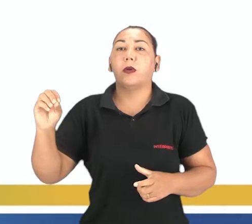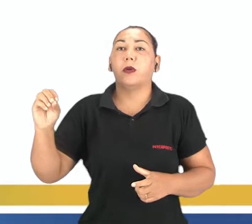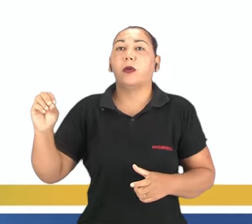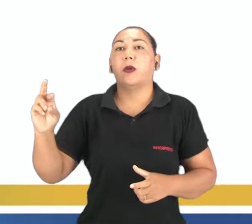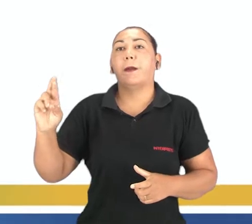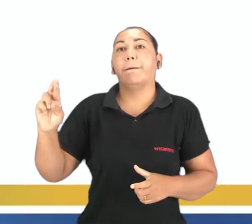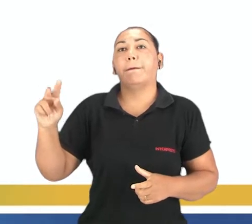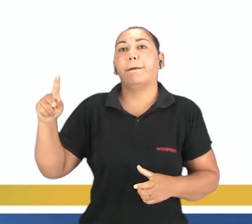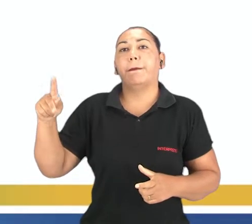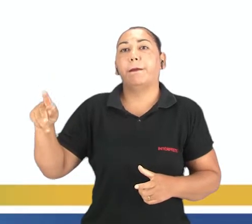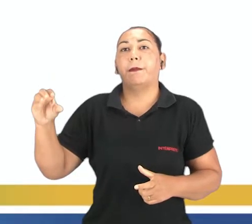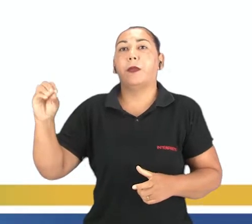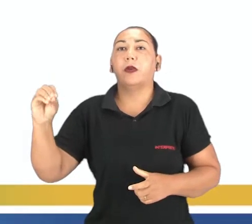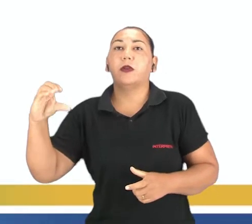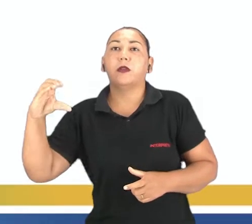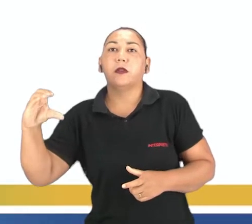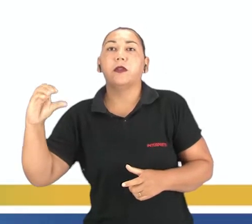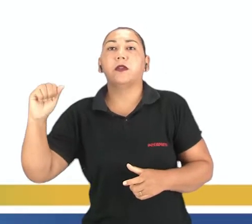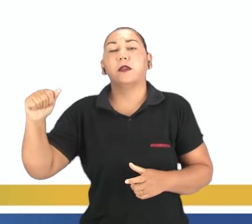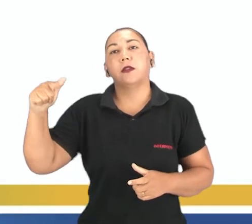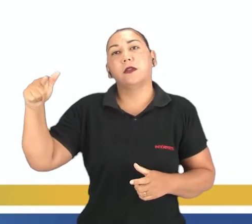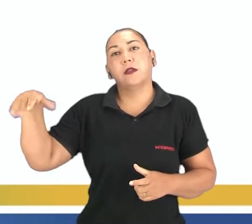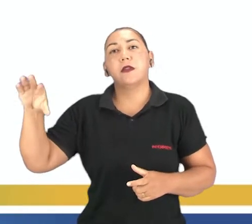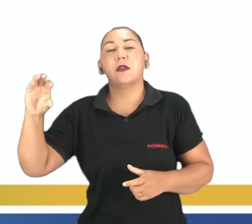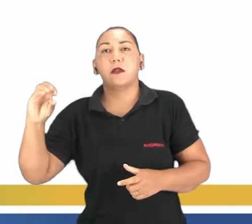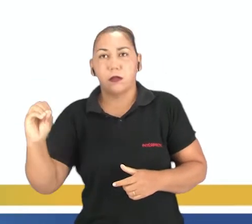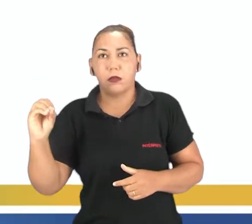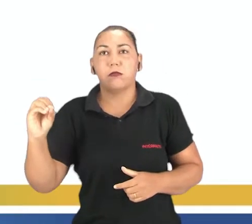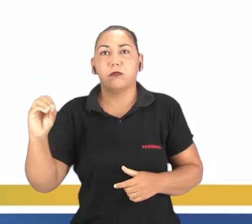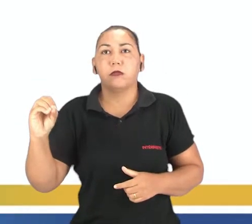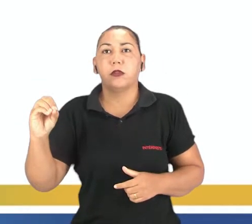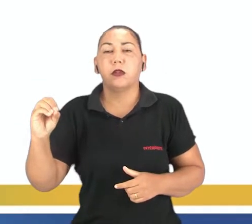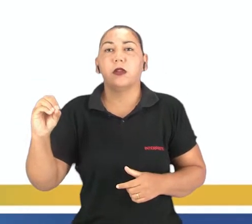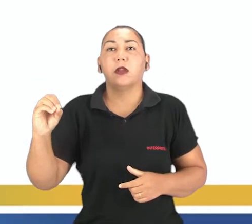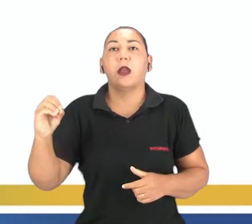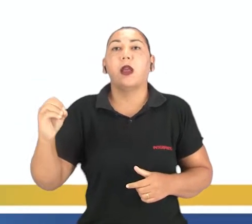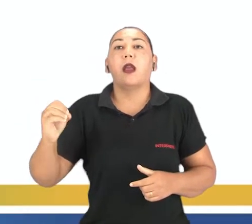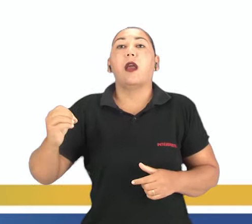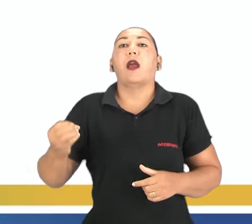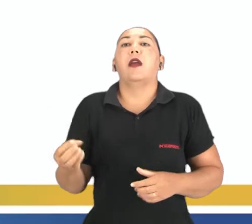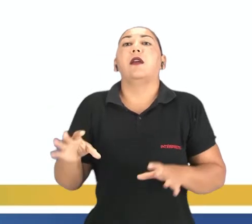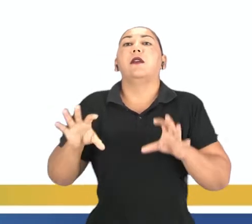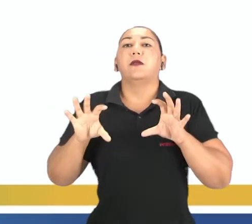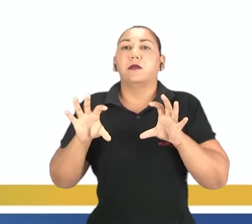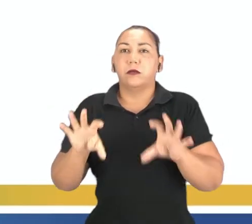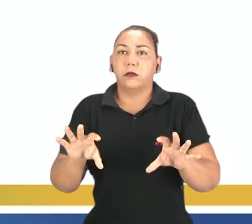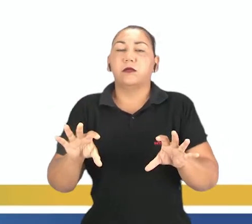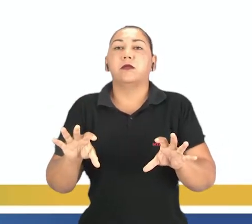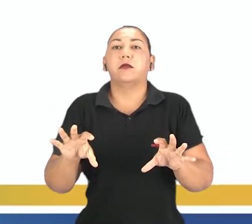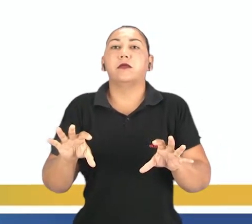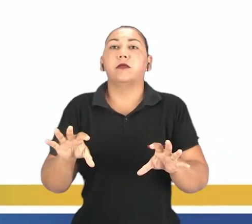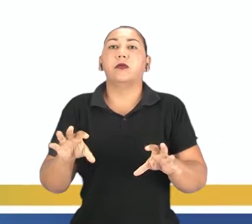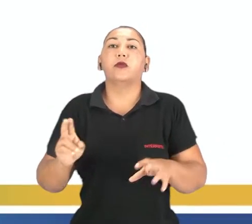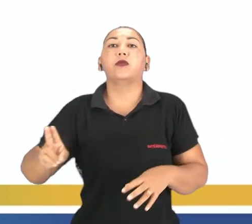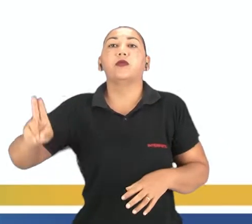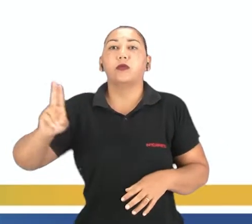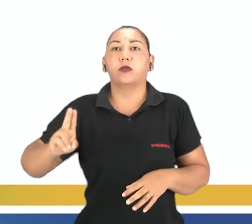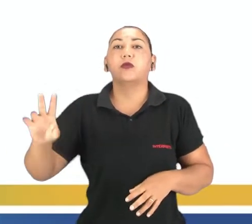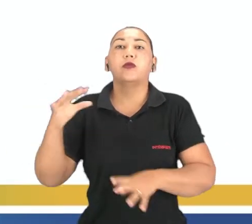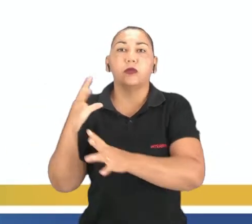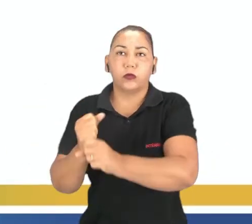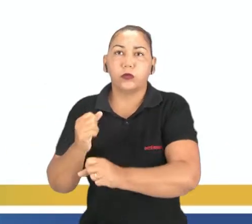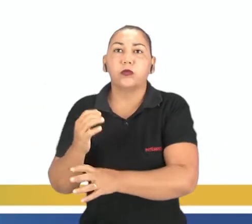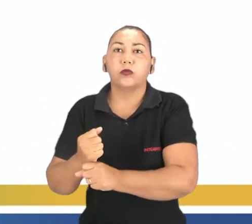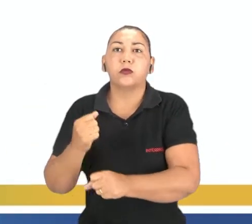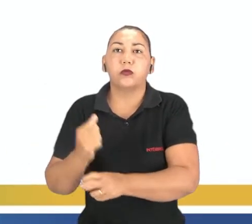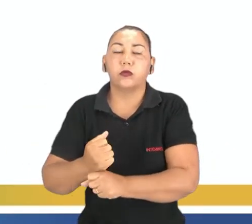nesse caso, são ditas proporcionais. Essa é a forma usada para os cálculos que envolvem regra